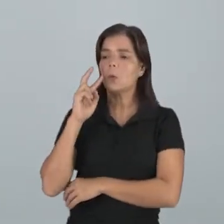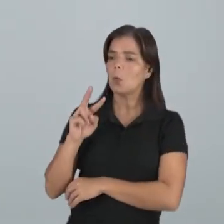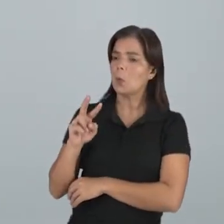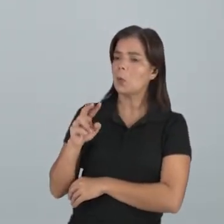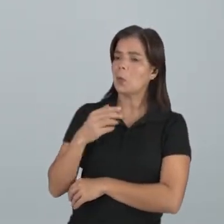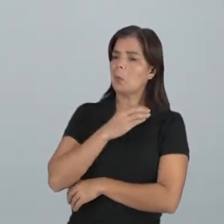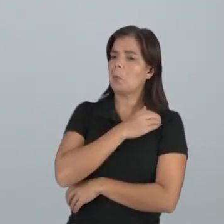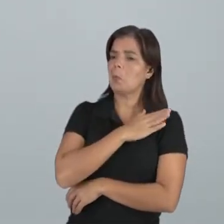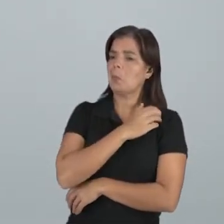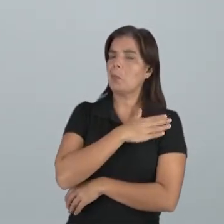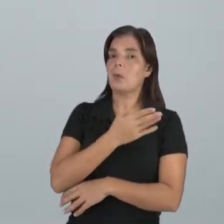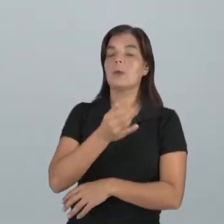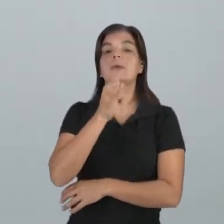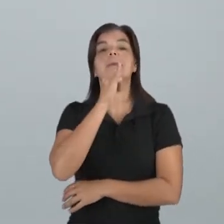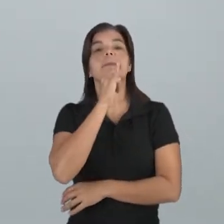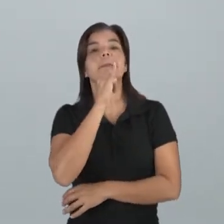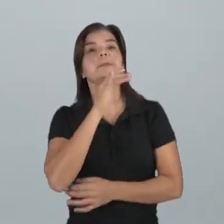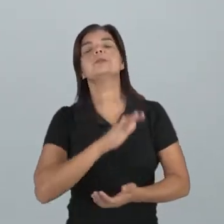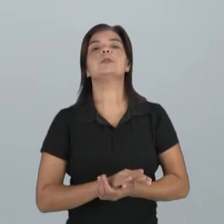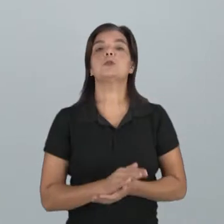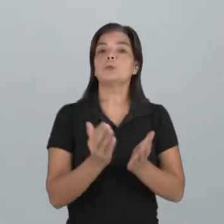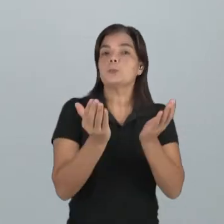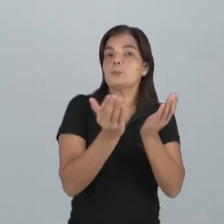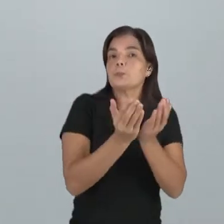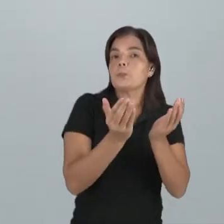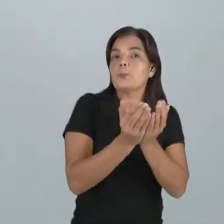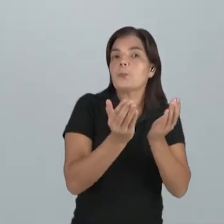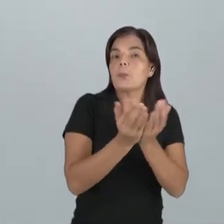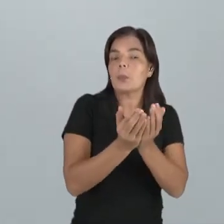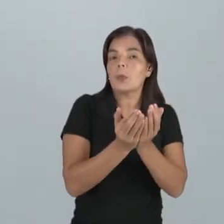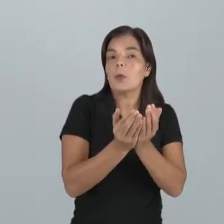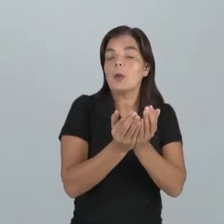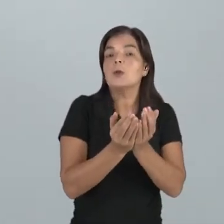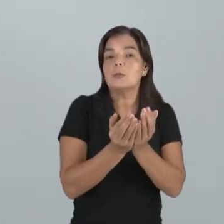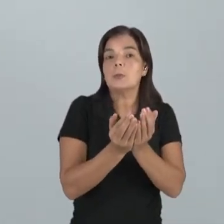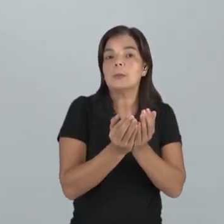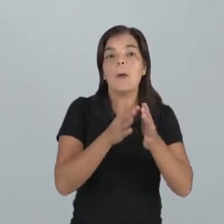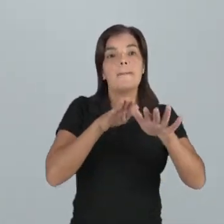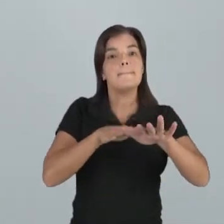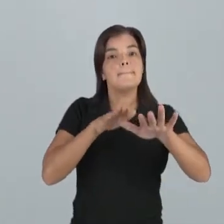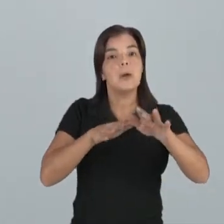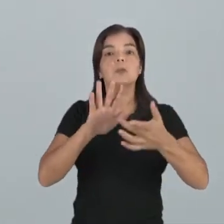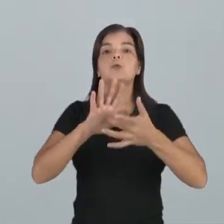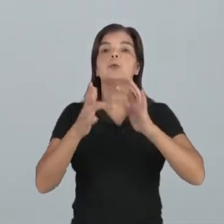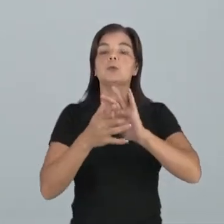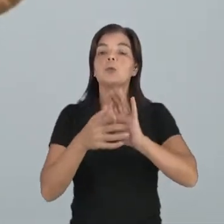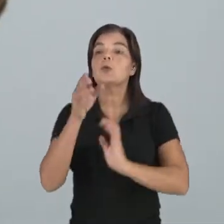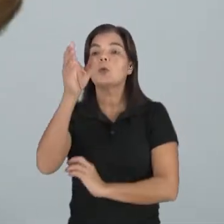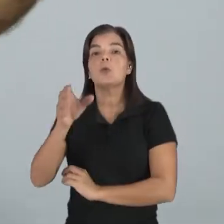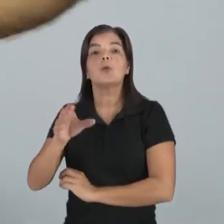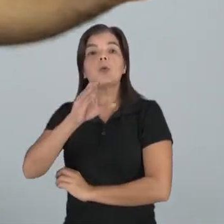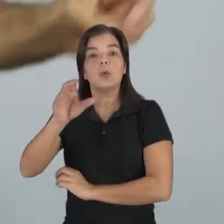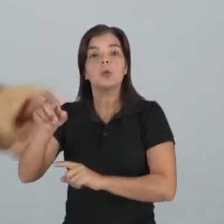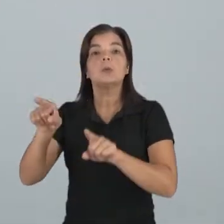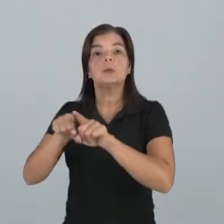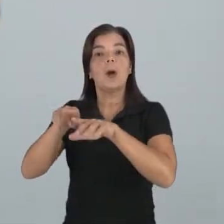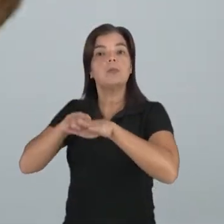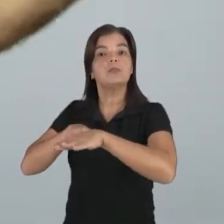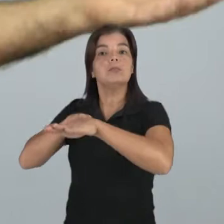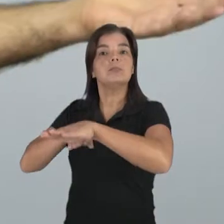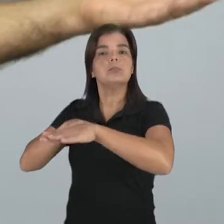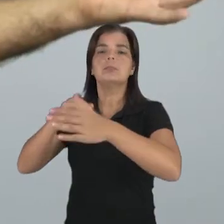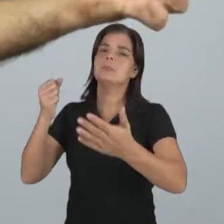com preconceito. Vamos dar um exemplo? Os evangélicos fazem a marcha para Jesus num determinado dia e os católicos fazem as suas